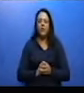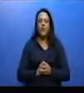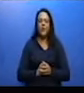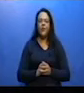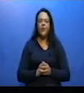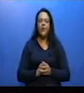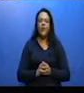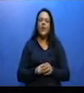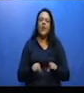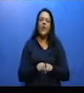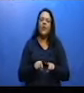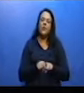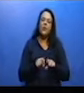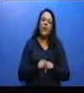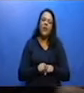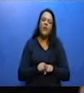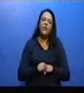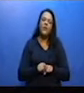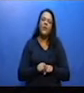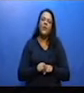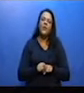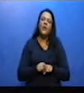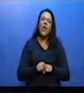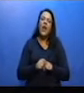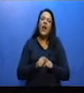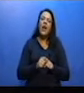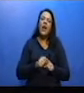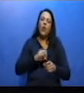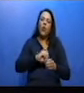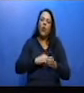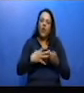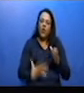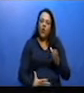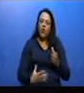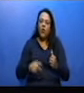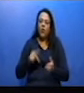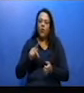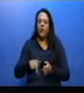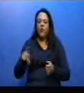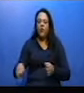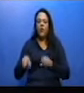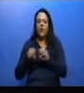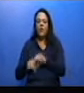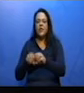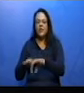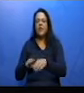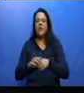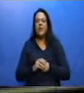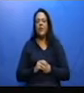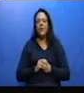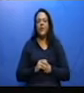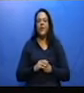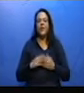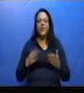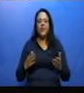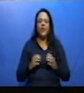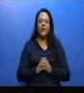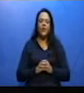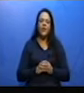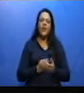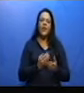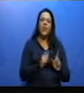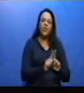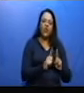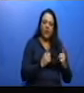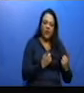professor vai oferecer. Então vamos entender. Essa apostila 2, Geografia, é pesquisa sobre o estado de